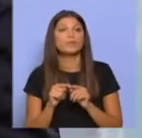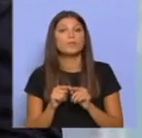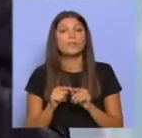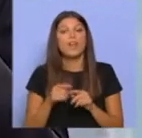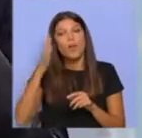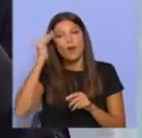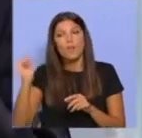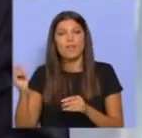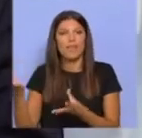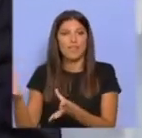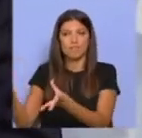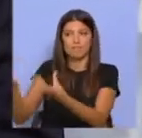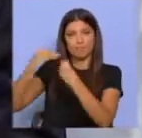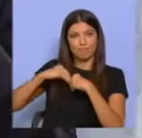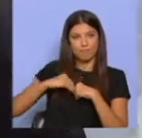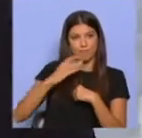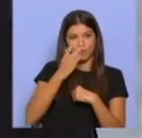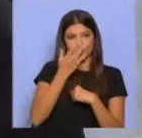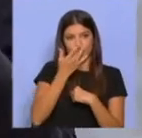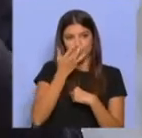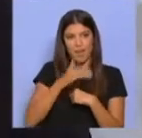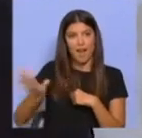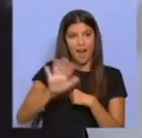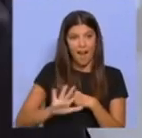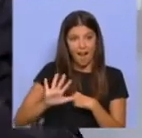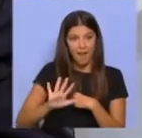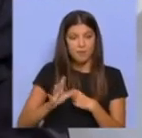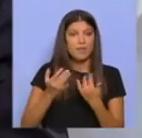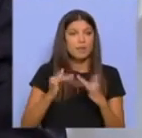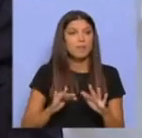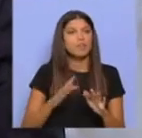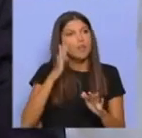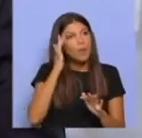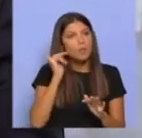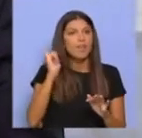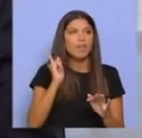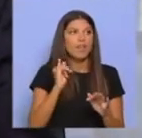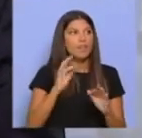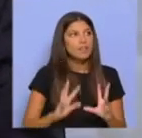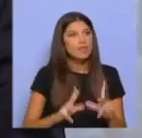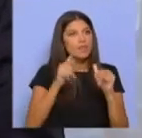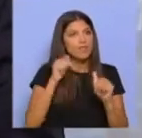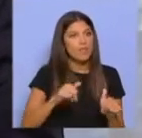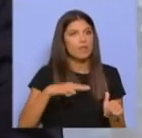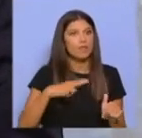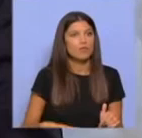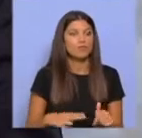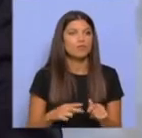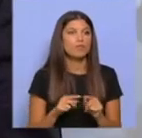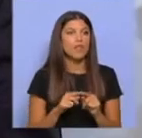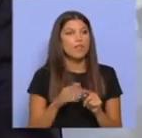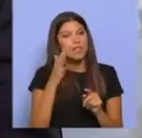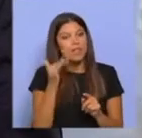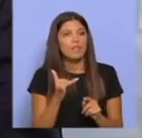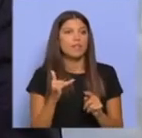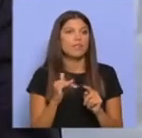inspirada em África, a nossa casa comum, de onde todos vimos há uma escala de milhões de anos. Procurámos desenvolver essa metodologia e